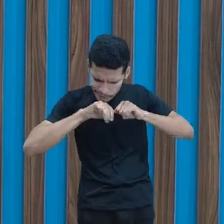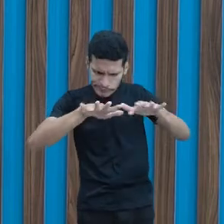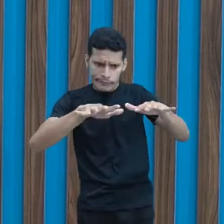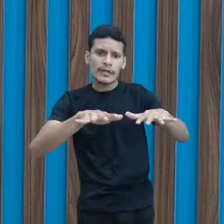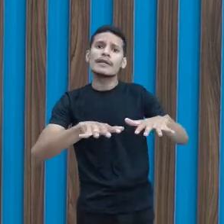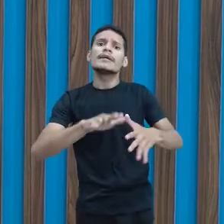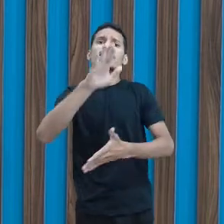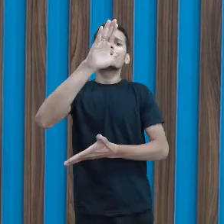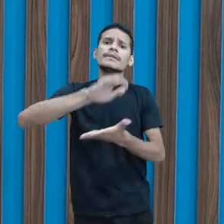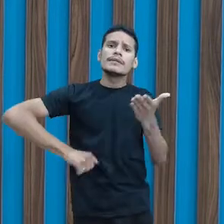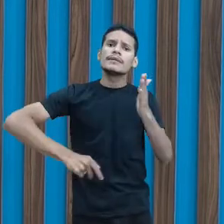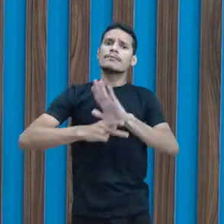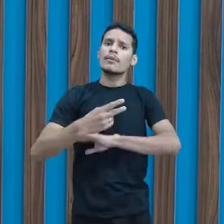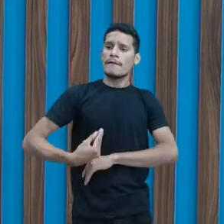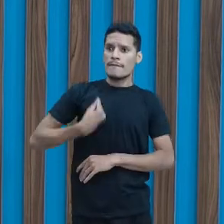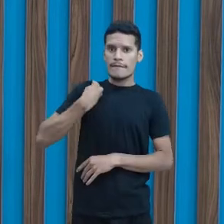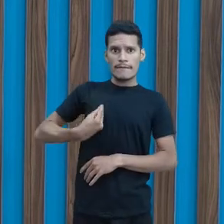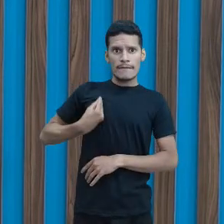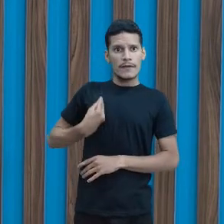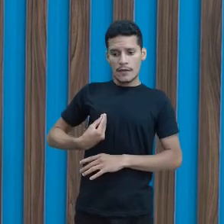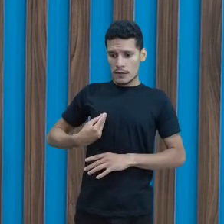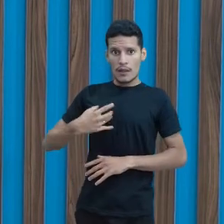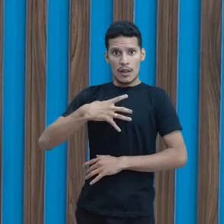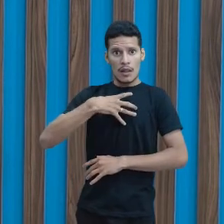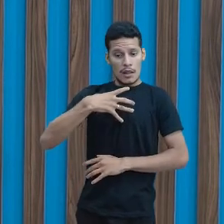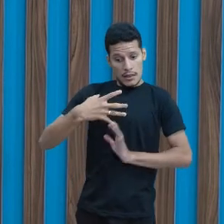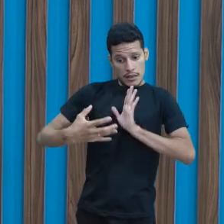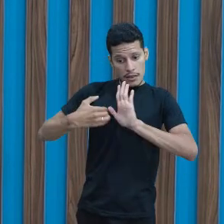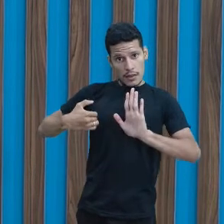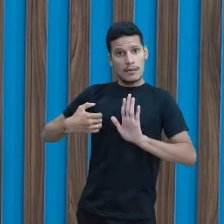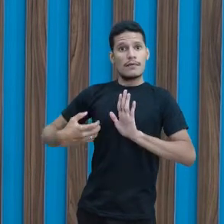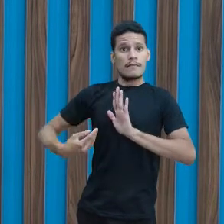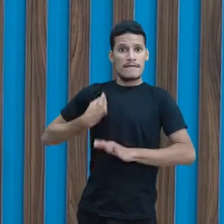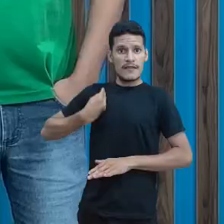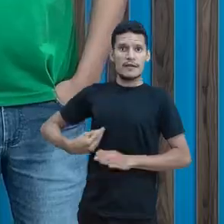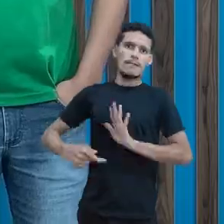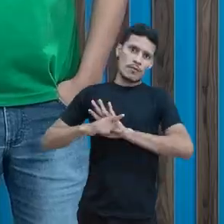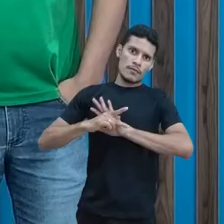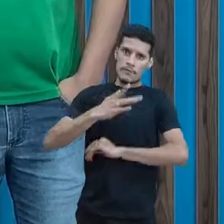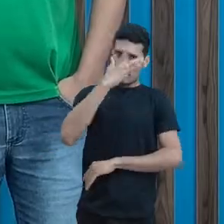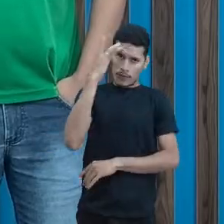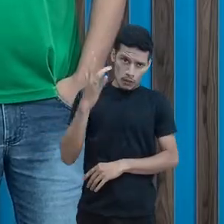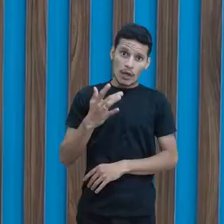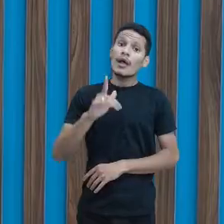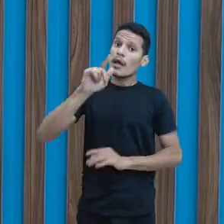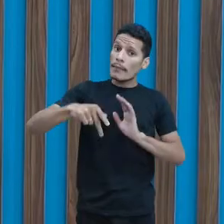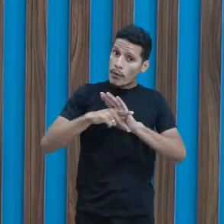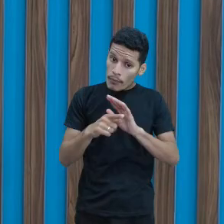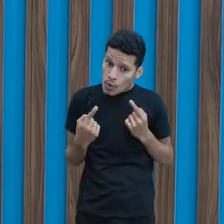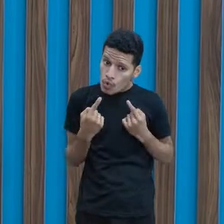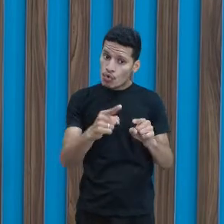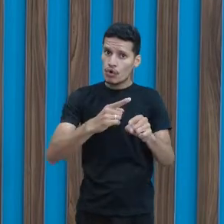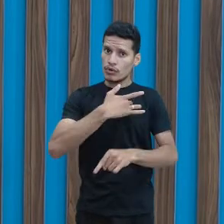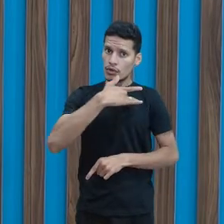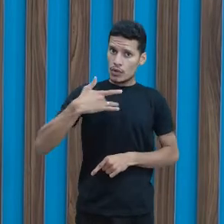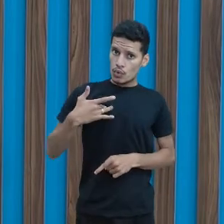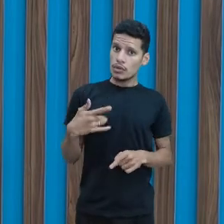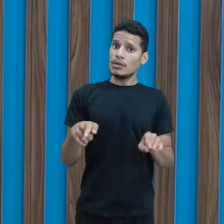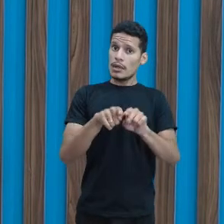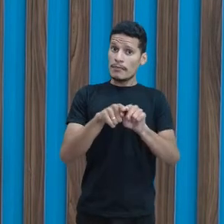a retirada, né, da vida daquela pessoa. É um crime contra a saúde. É um crime contra a saúde, é um crime contra a própria,